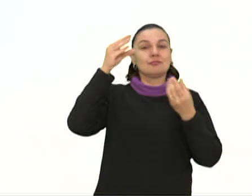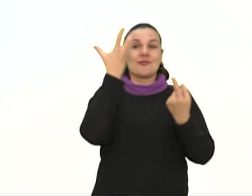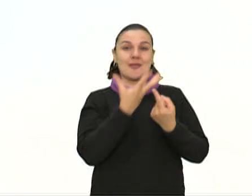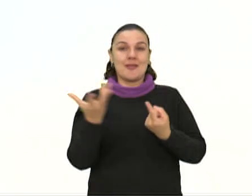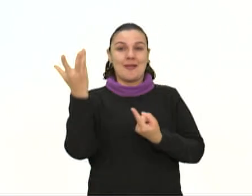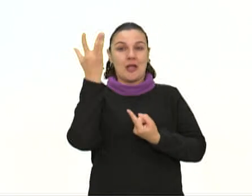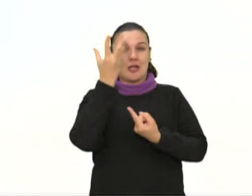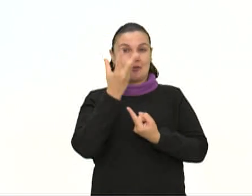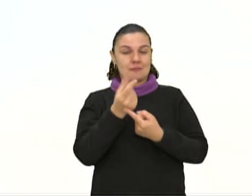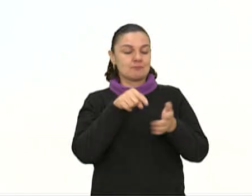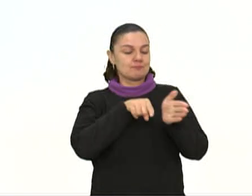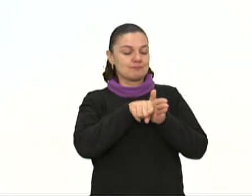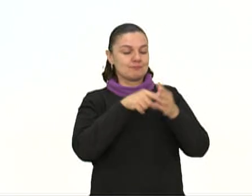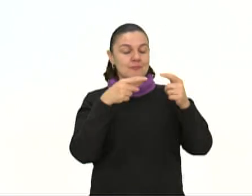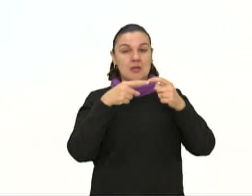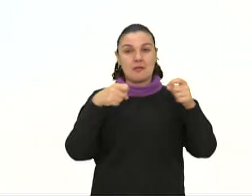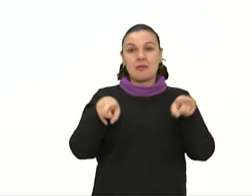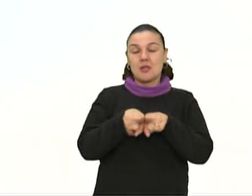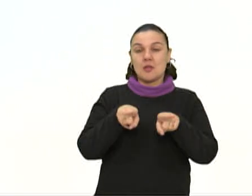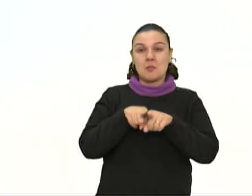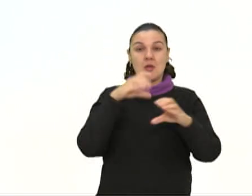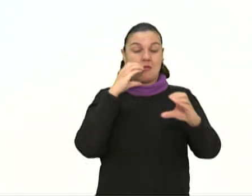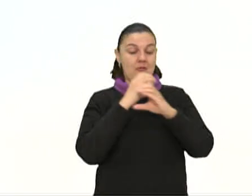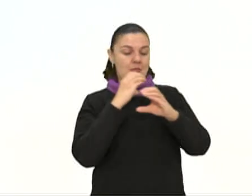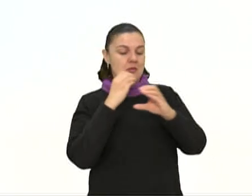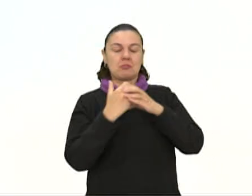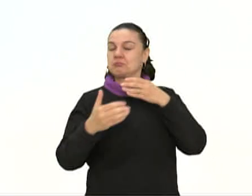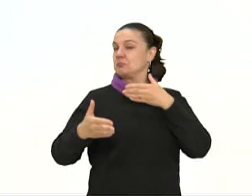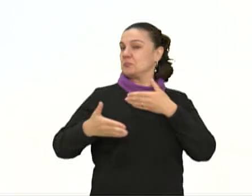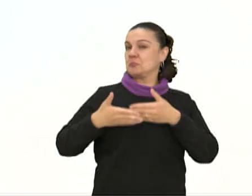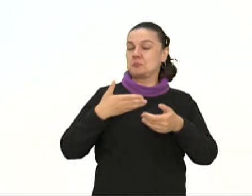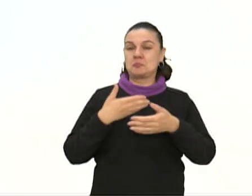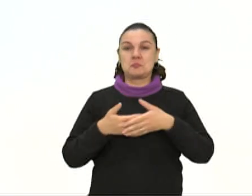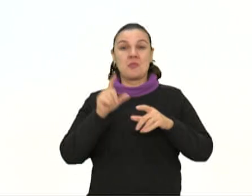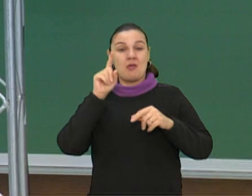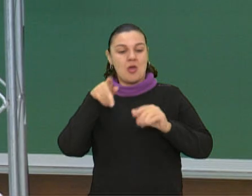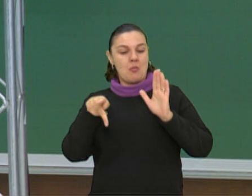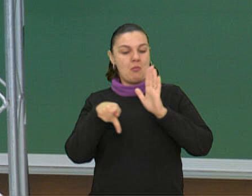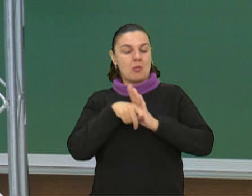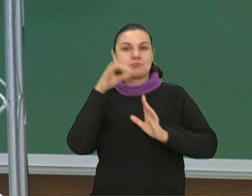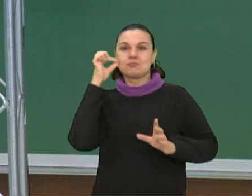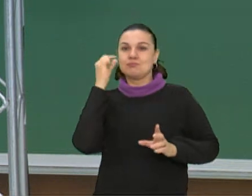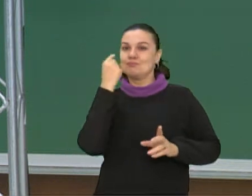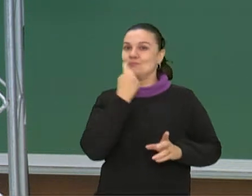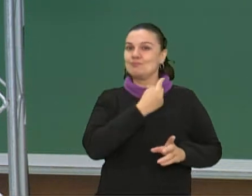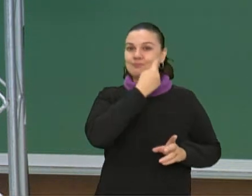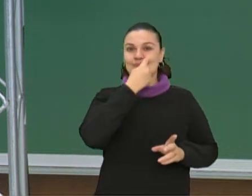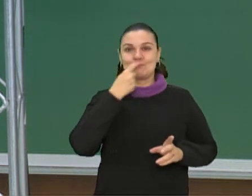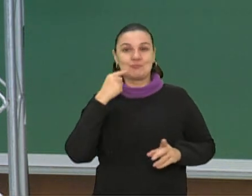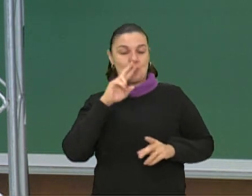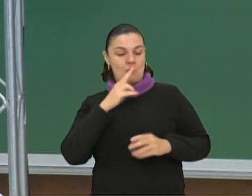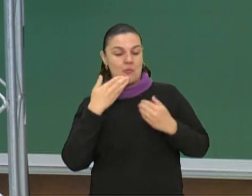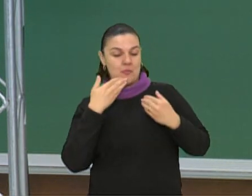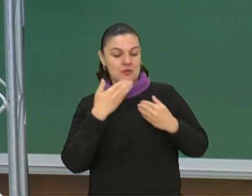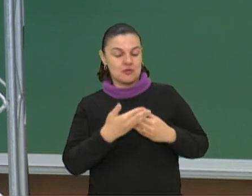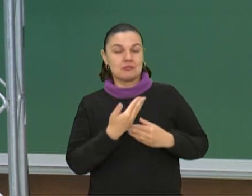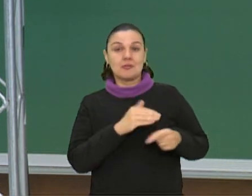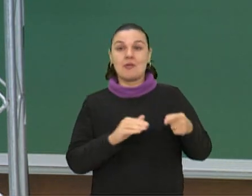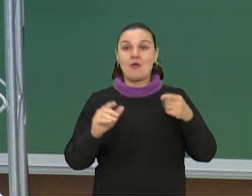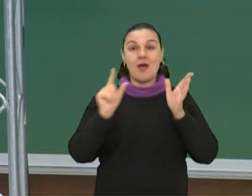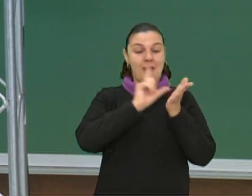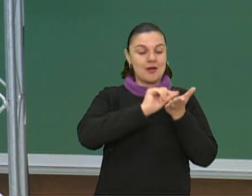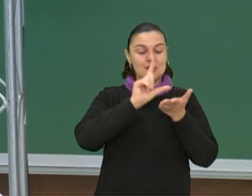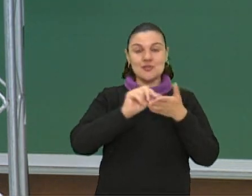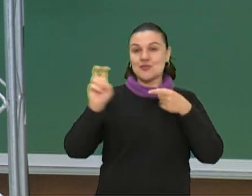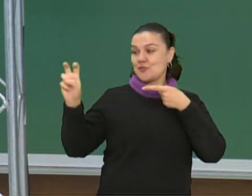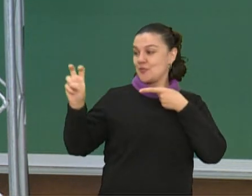artística, científica e de comunicação independente de censura ou licença. Artigo 5º da Constituição Federal.